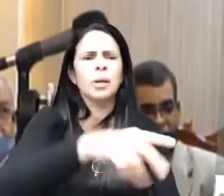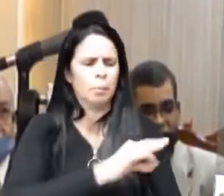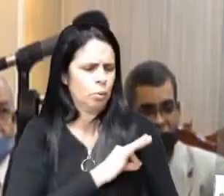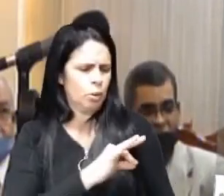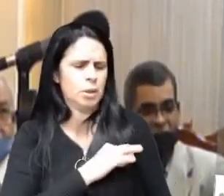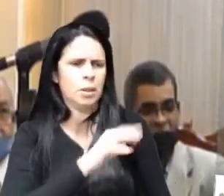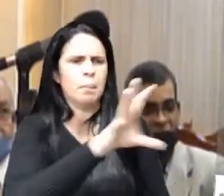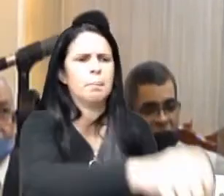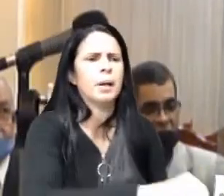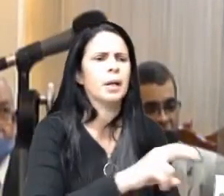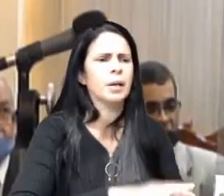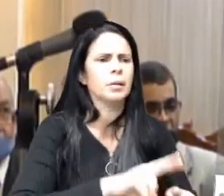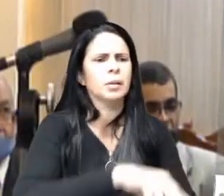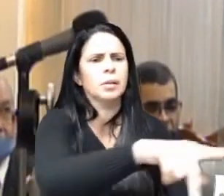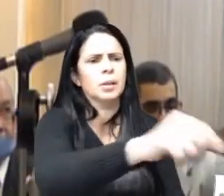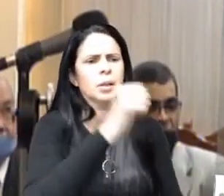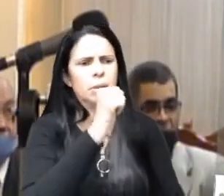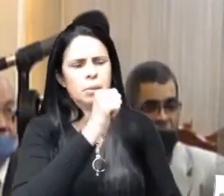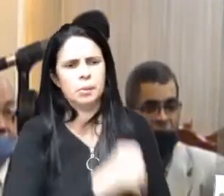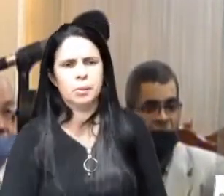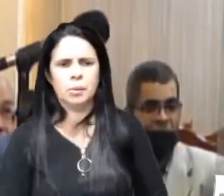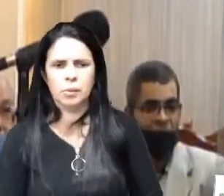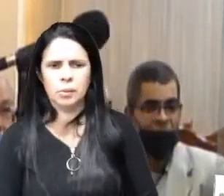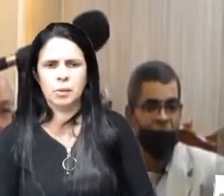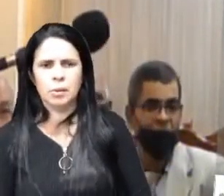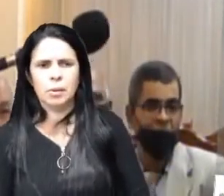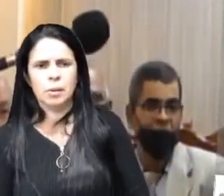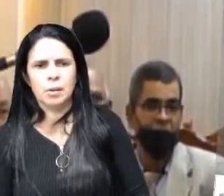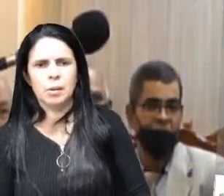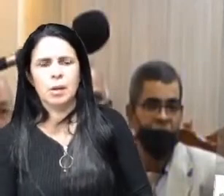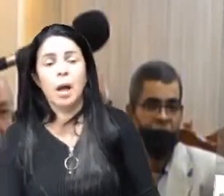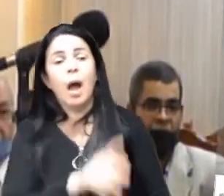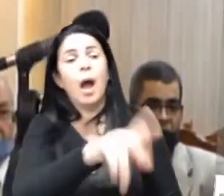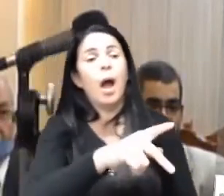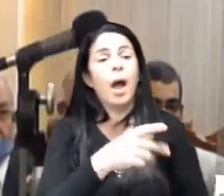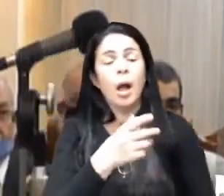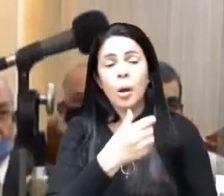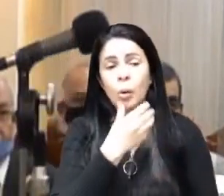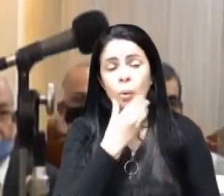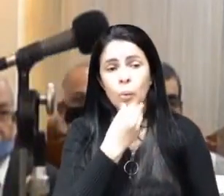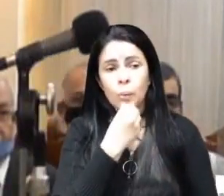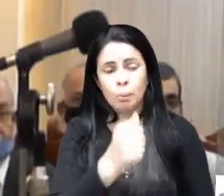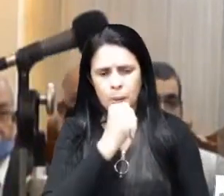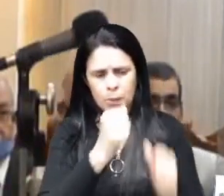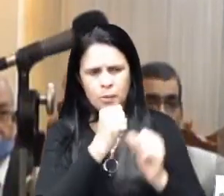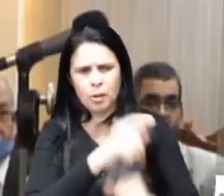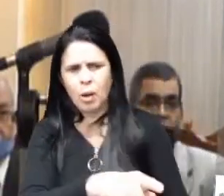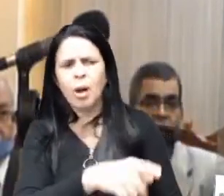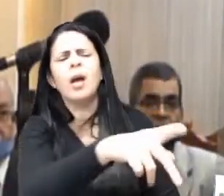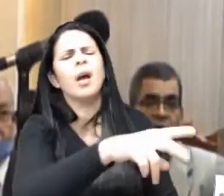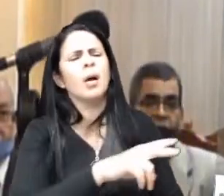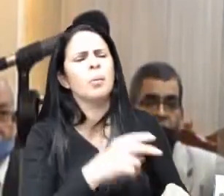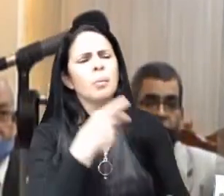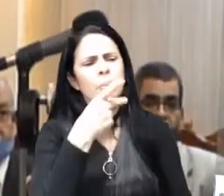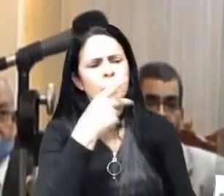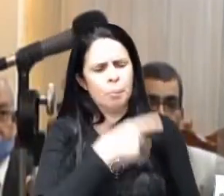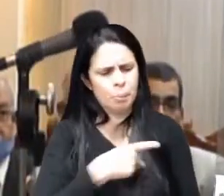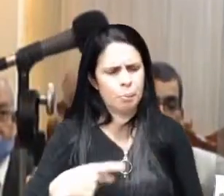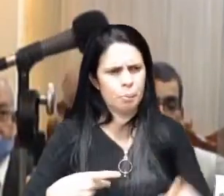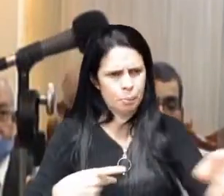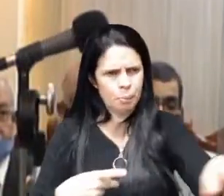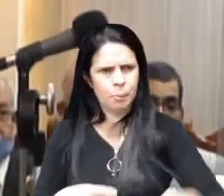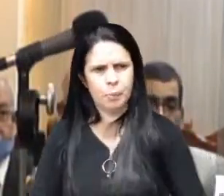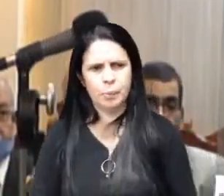Tem gente que está pensando que esse negócio de vinda de Jesus é a palavra do pastor. É a palavra do pregador. Não, meu irmão, é